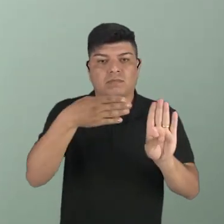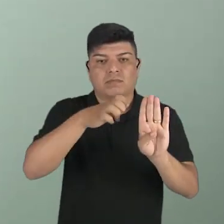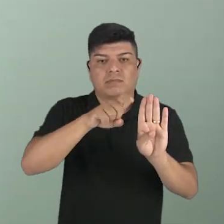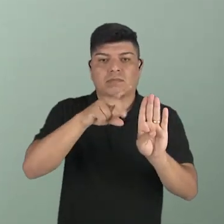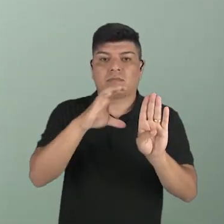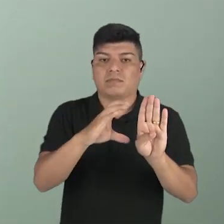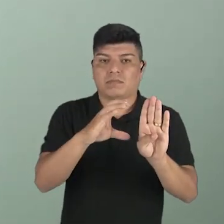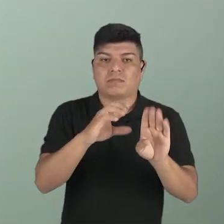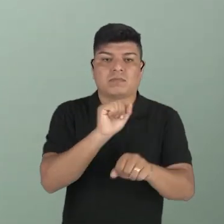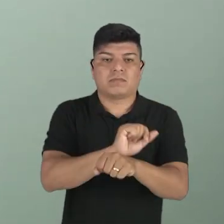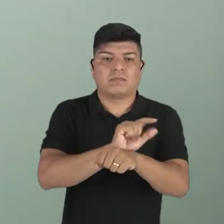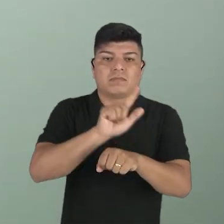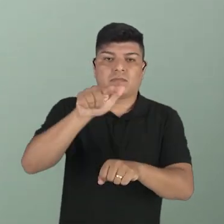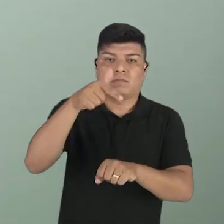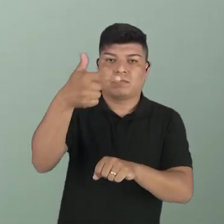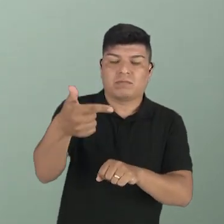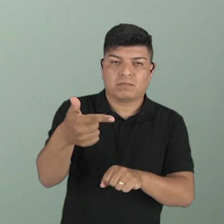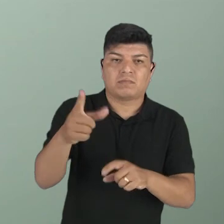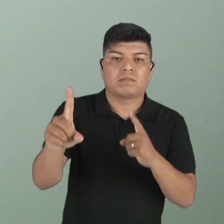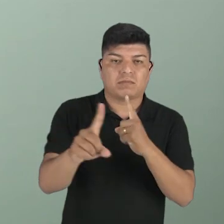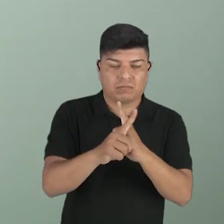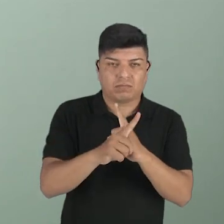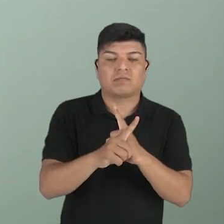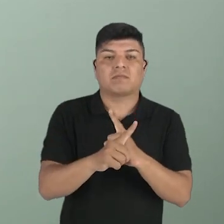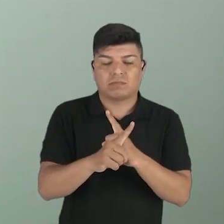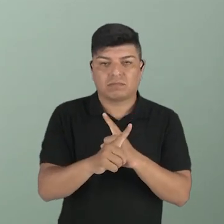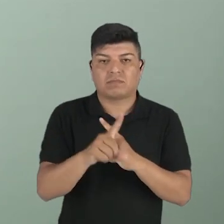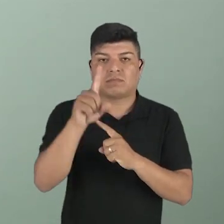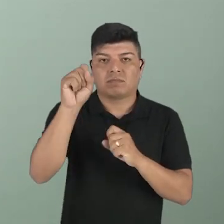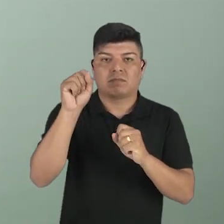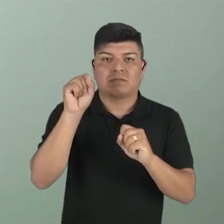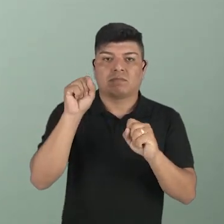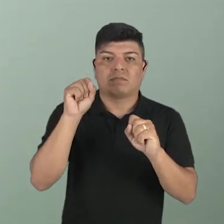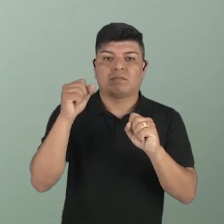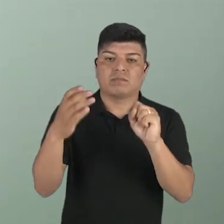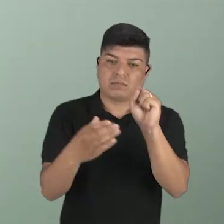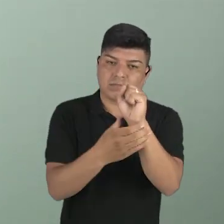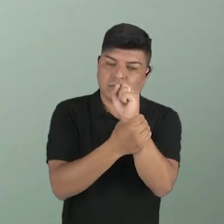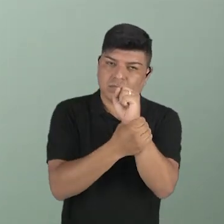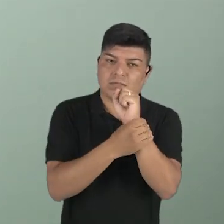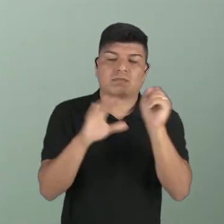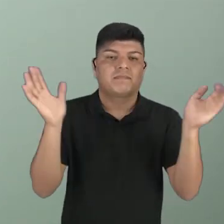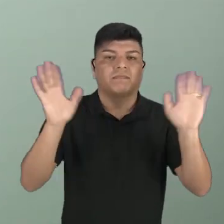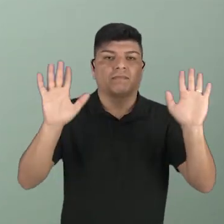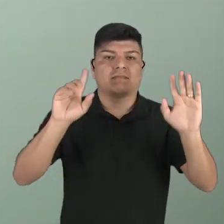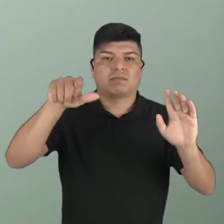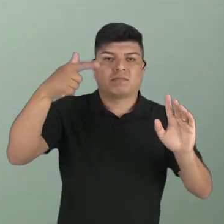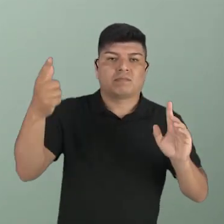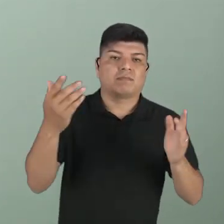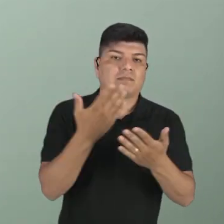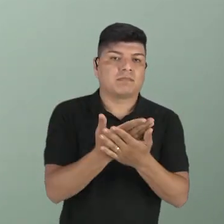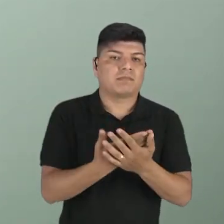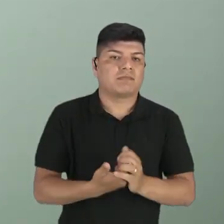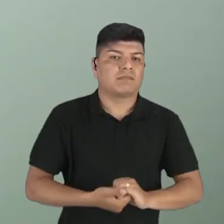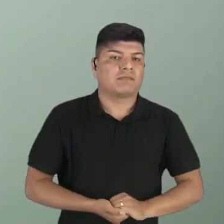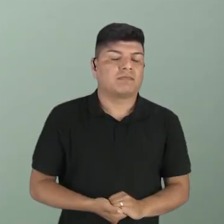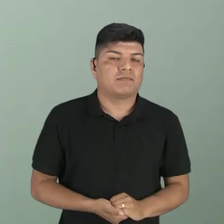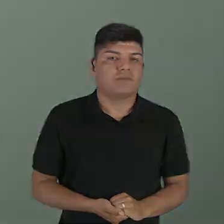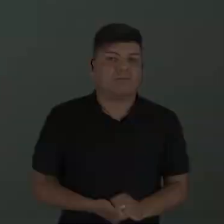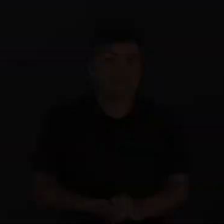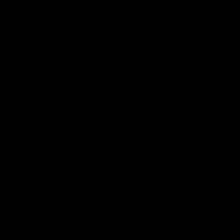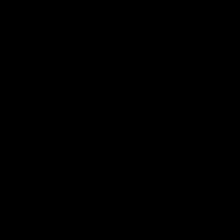plataforma Eduque. E eu espero vocês no próximo encontro. Que Deus continue nos protegendo e tchau, tchau, até a próxima aula.